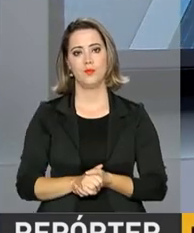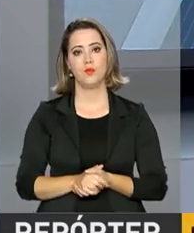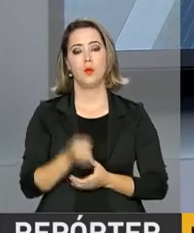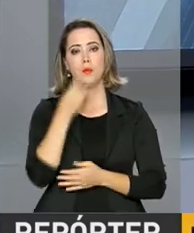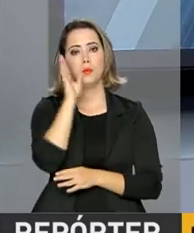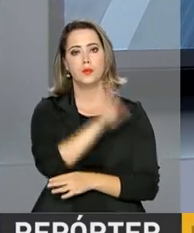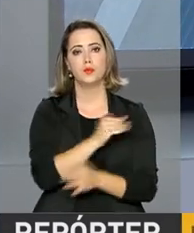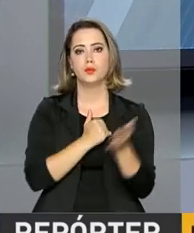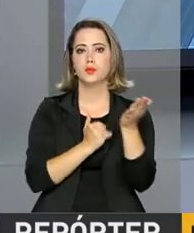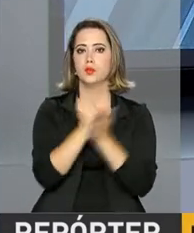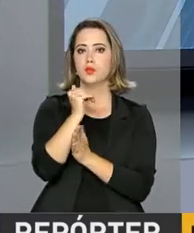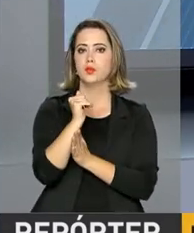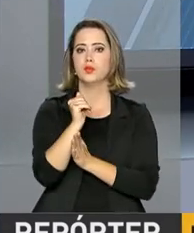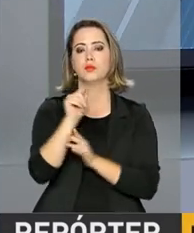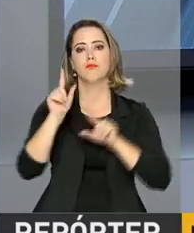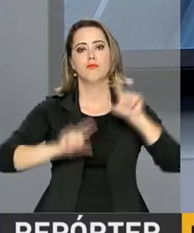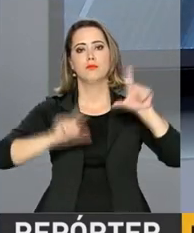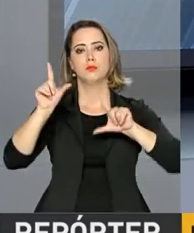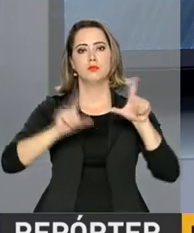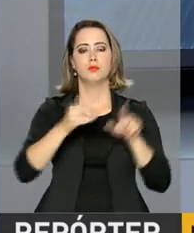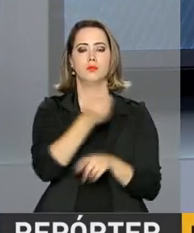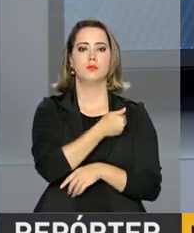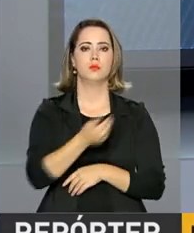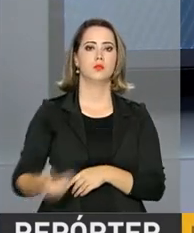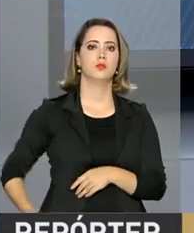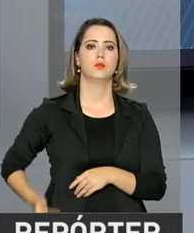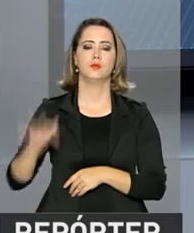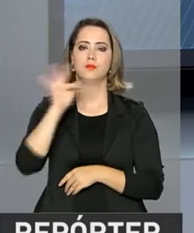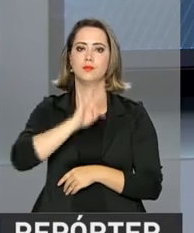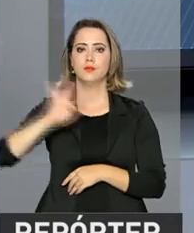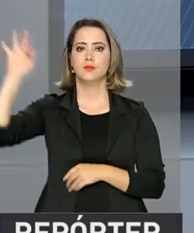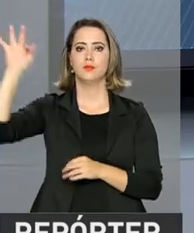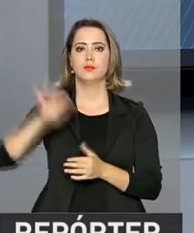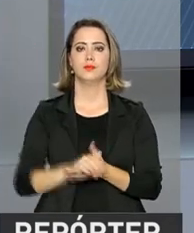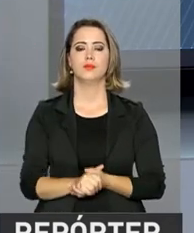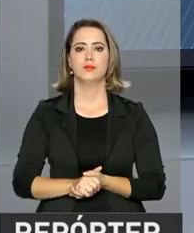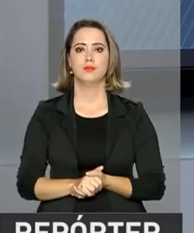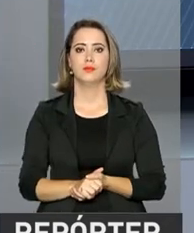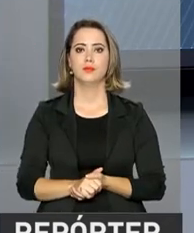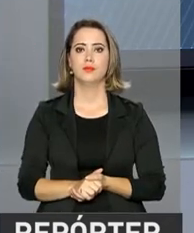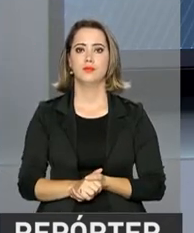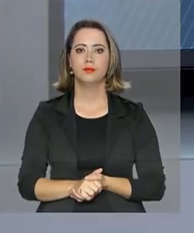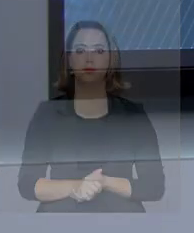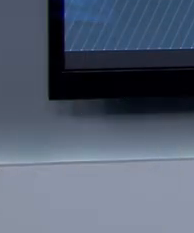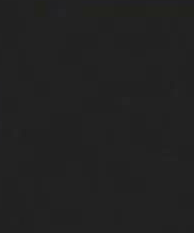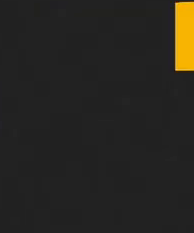boa tarde pra você continue com a gente aqui na nbr a tv do governo federal